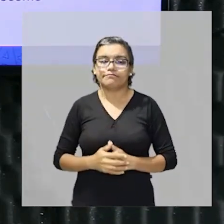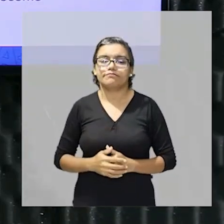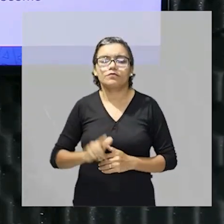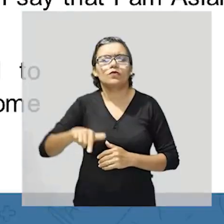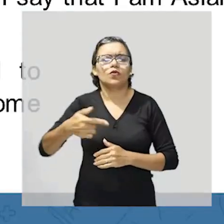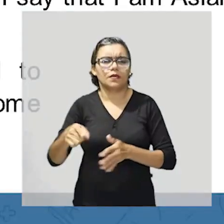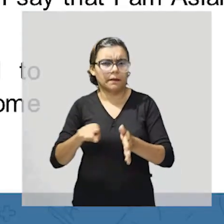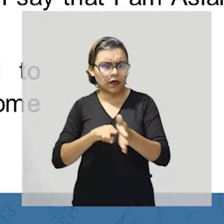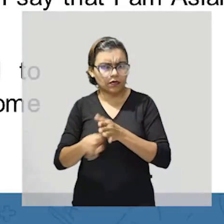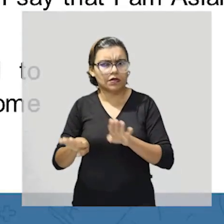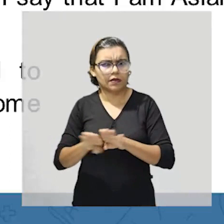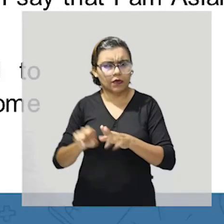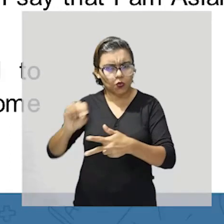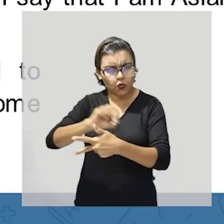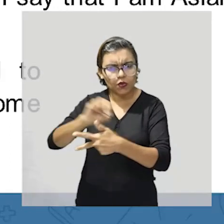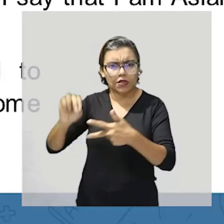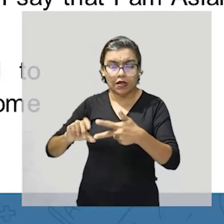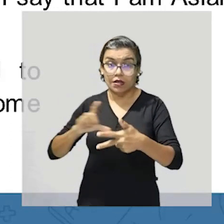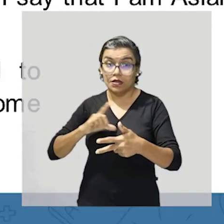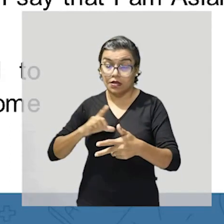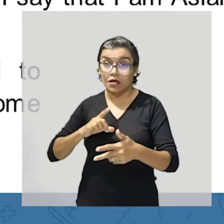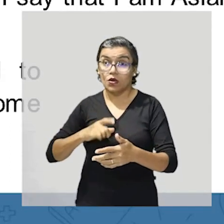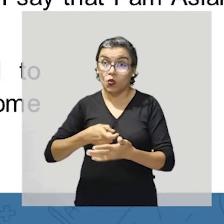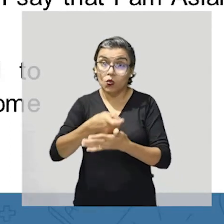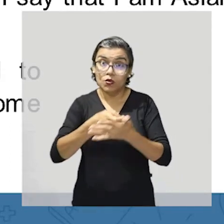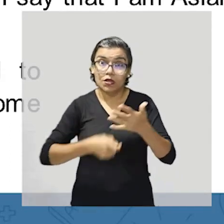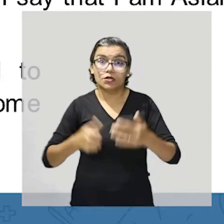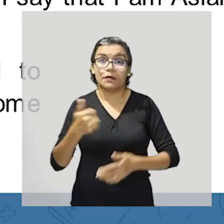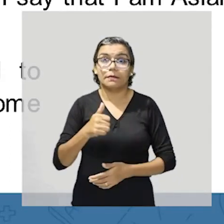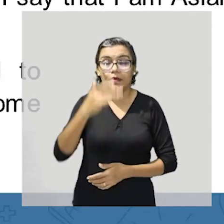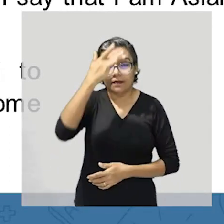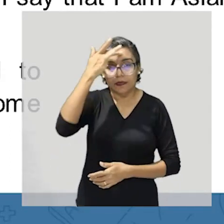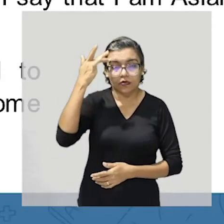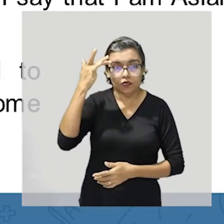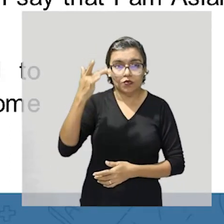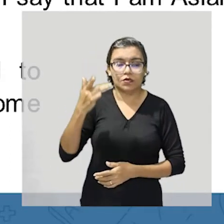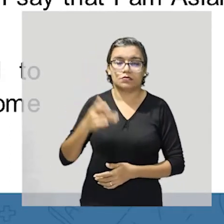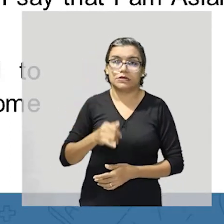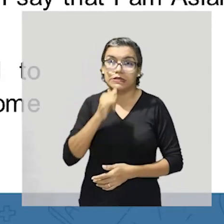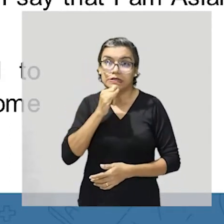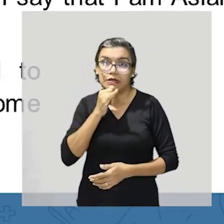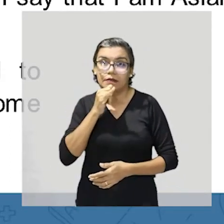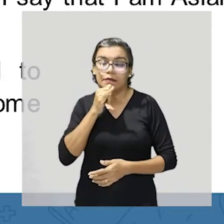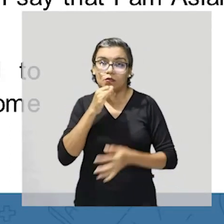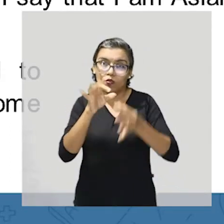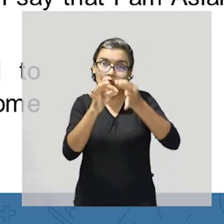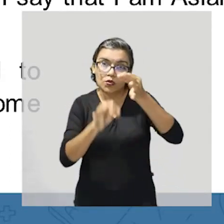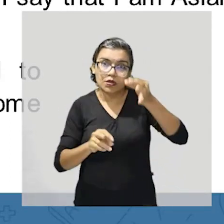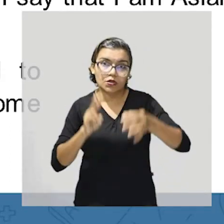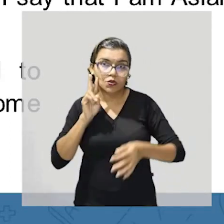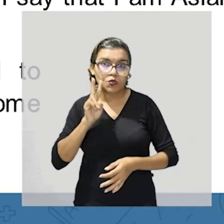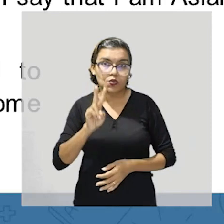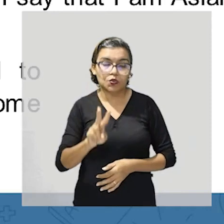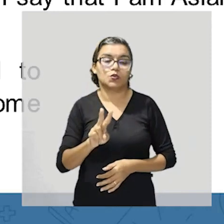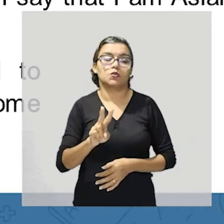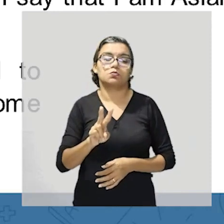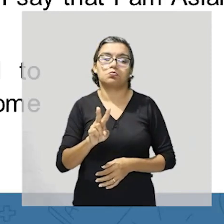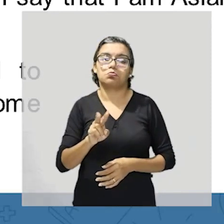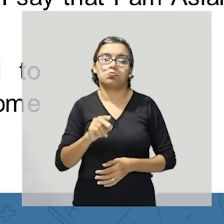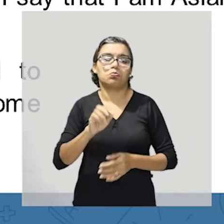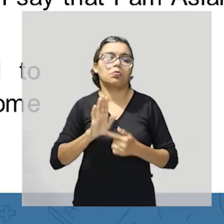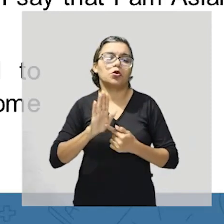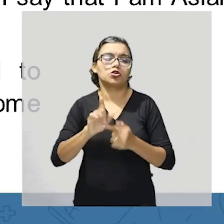Enem. Aqui a gente vê um texto na primeira pessoa e o enunciado chama a atenção para o seguinte. Nesse